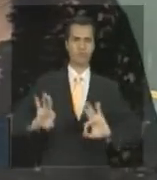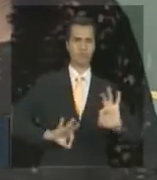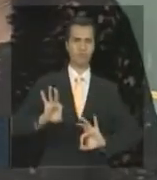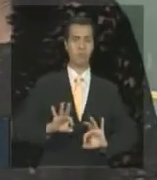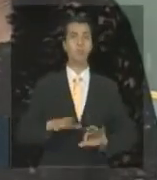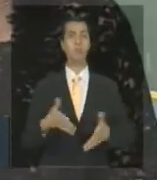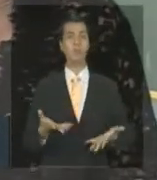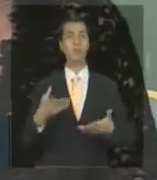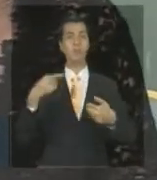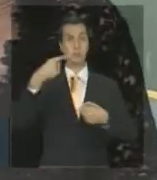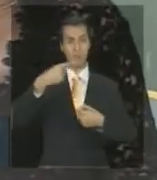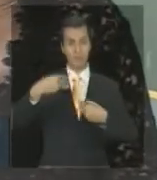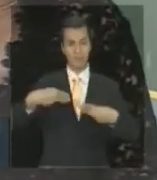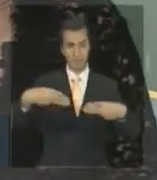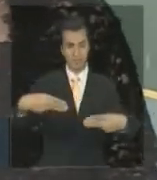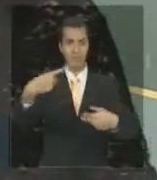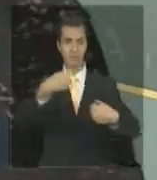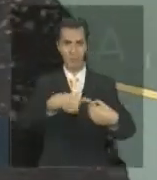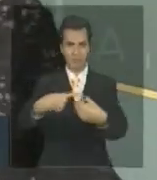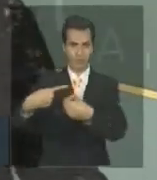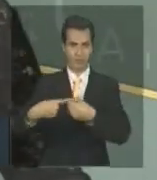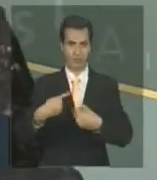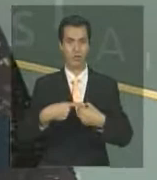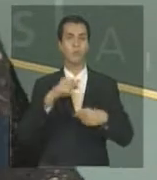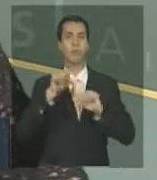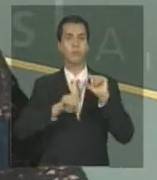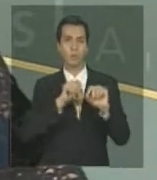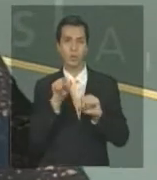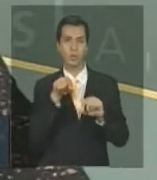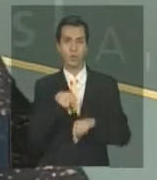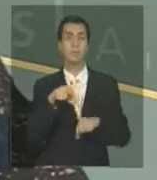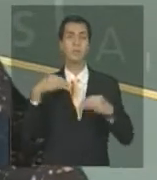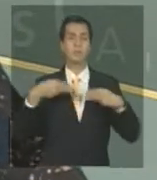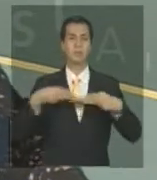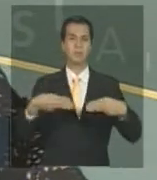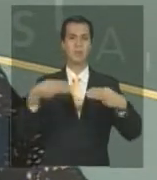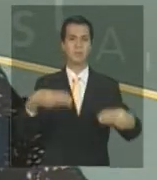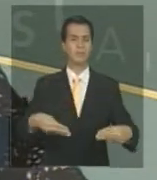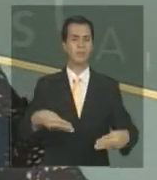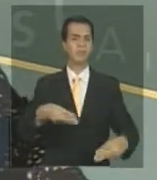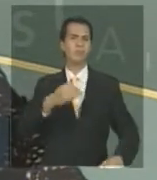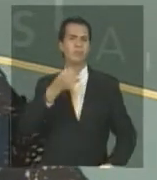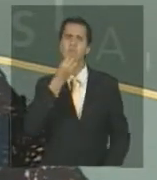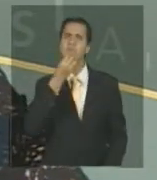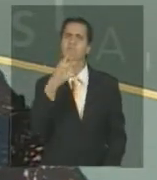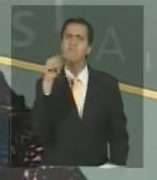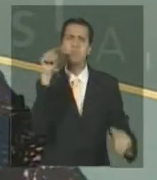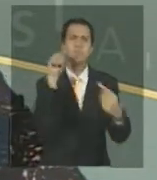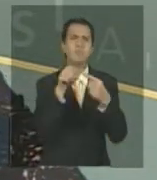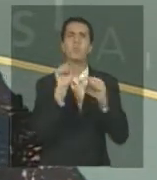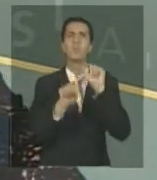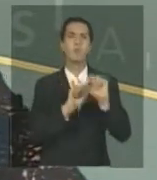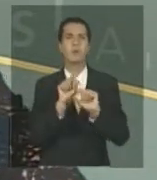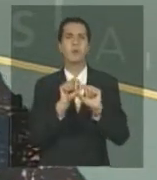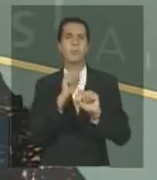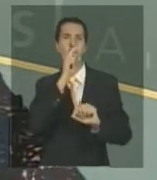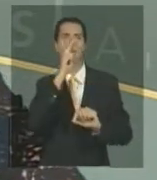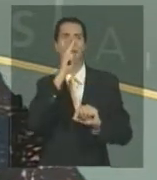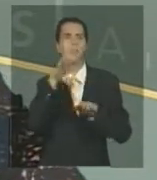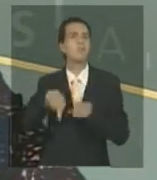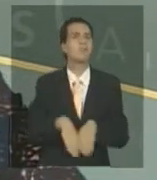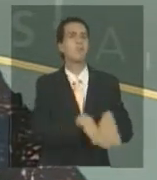das Cidades, senhoras e senhores, é um dos ministérios mais federativos de todos os